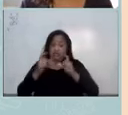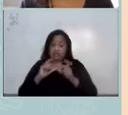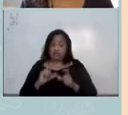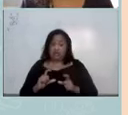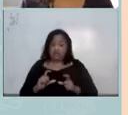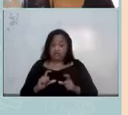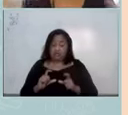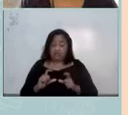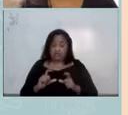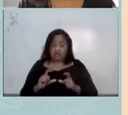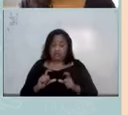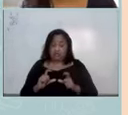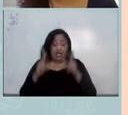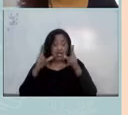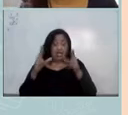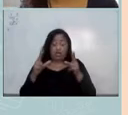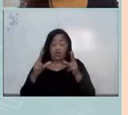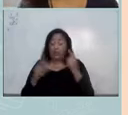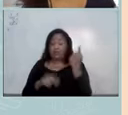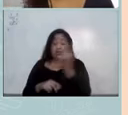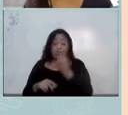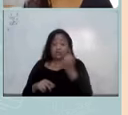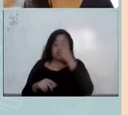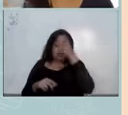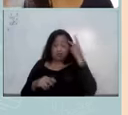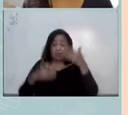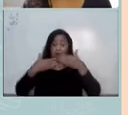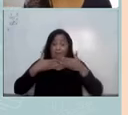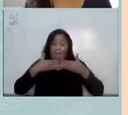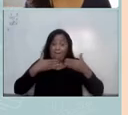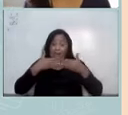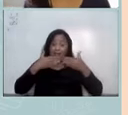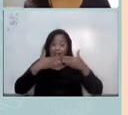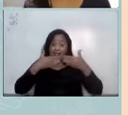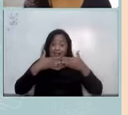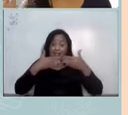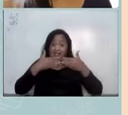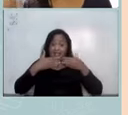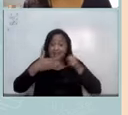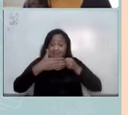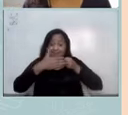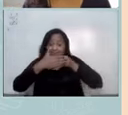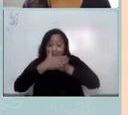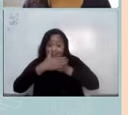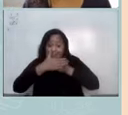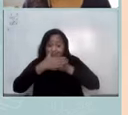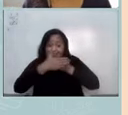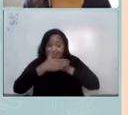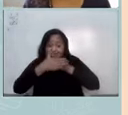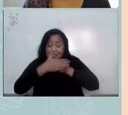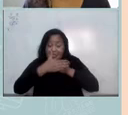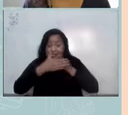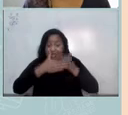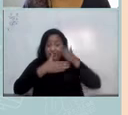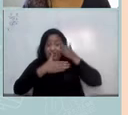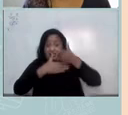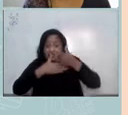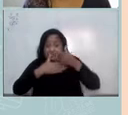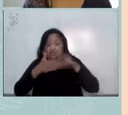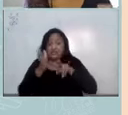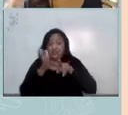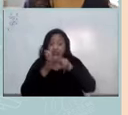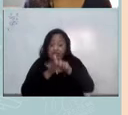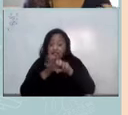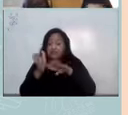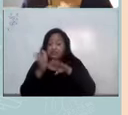maneira igual para todo mundo. Elas são barreiras que vão tentar impedir essa invasão aí desses agentes infecciosos no nosso organismo,